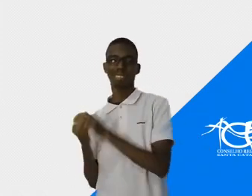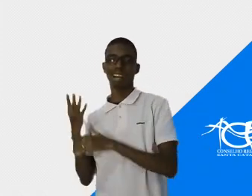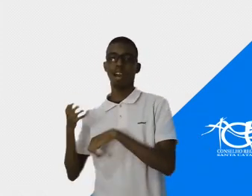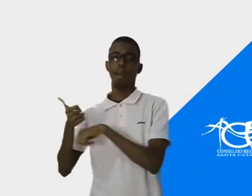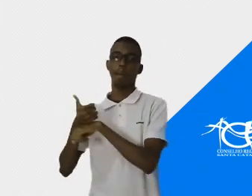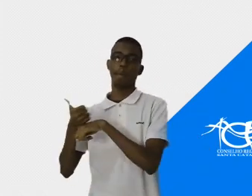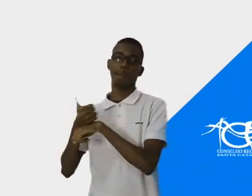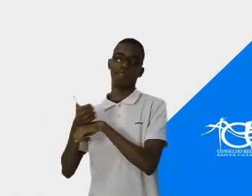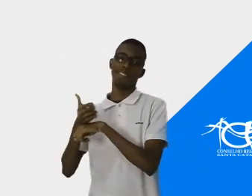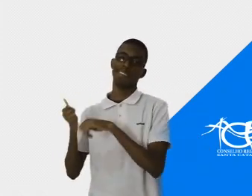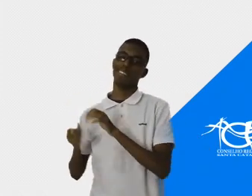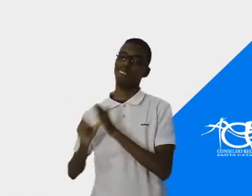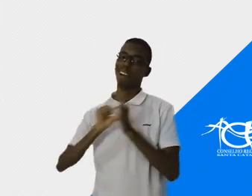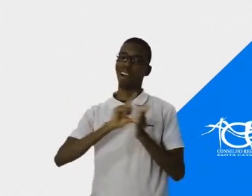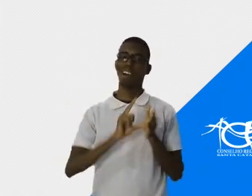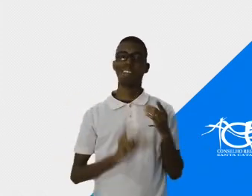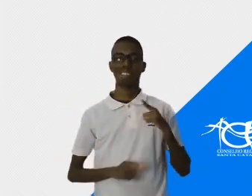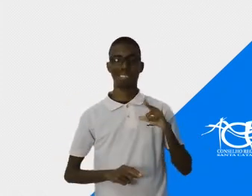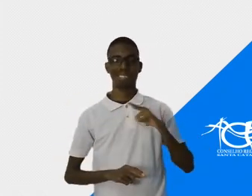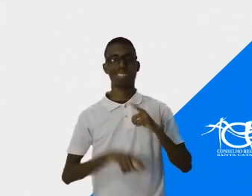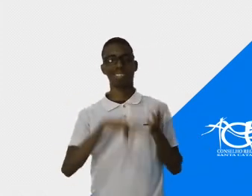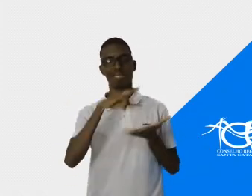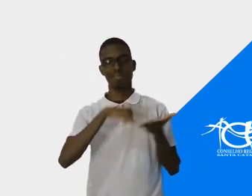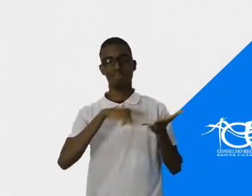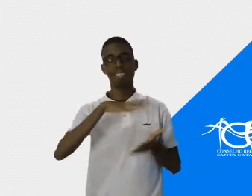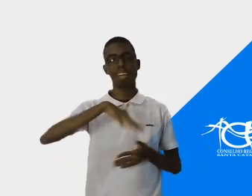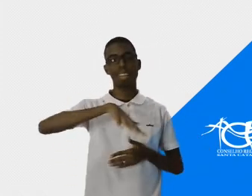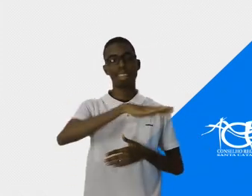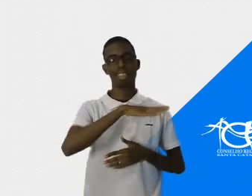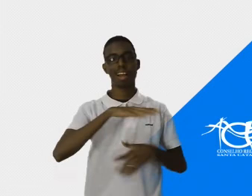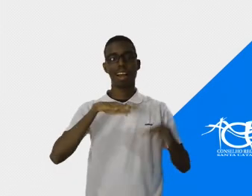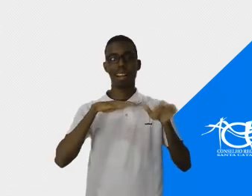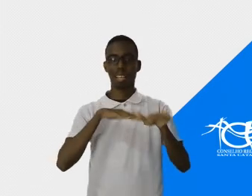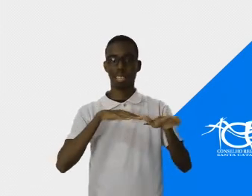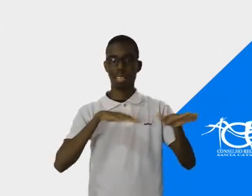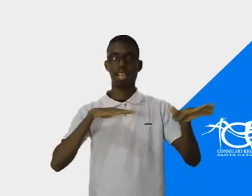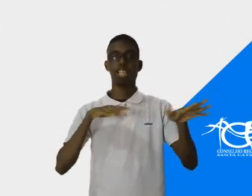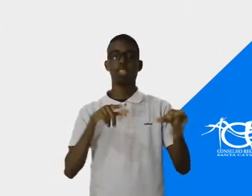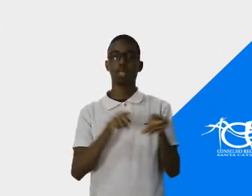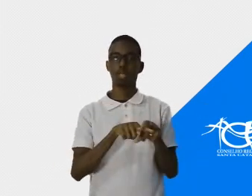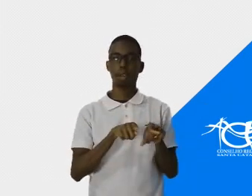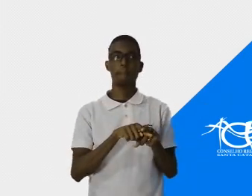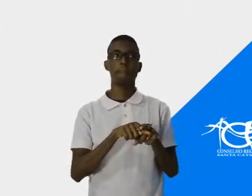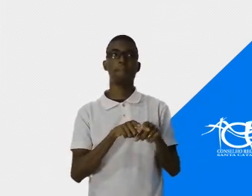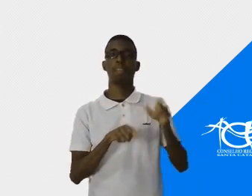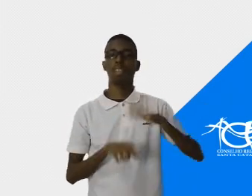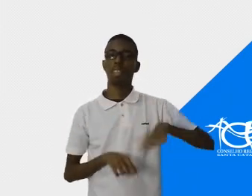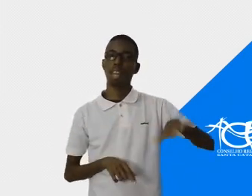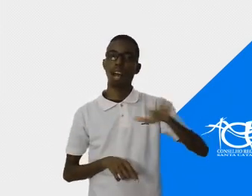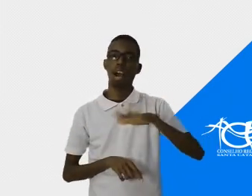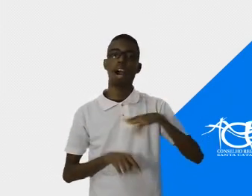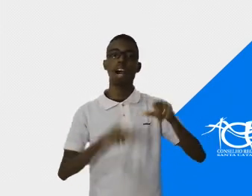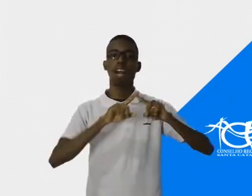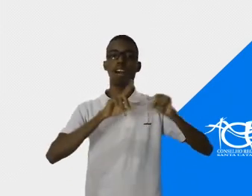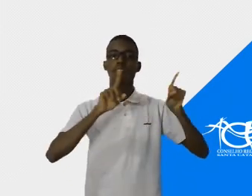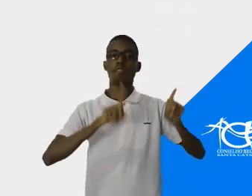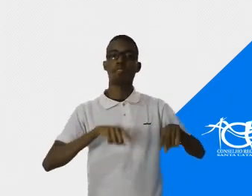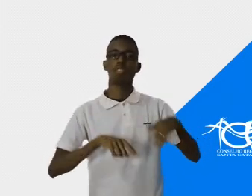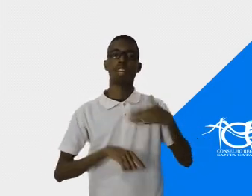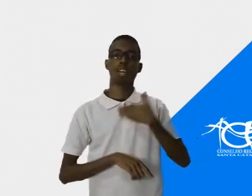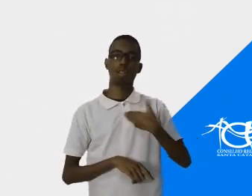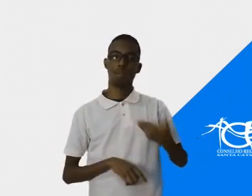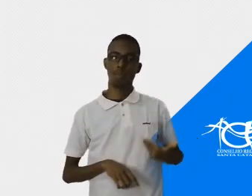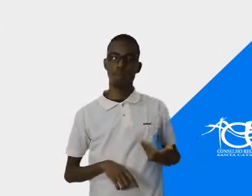e ligado à área do trânsito e ligado à área da avaliação de servidores públicos, ou seja, todos os dois campos compulsórios no